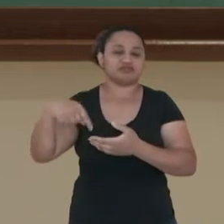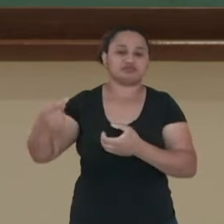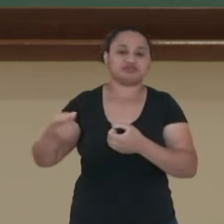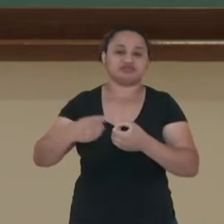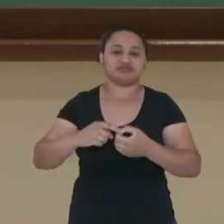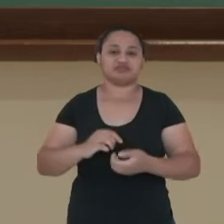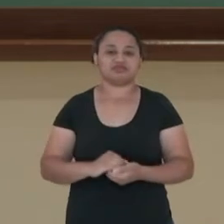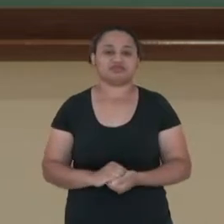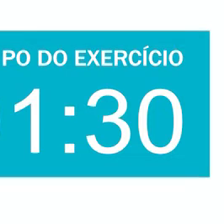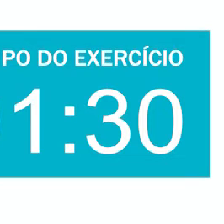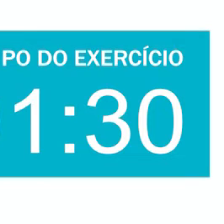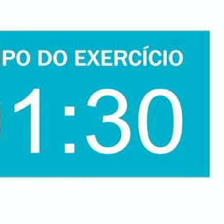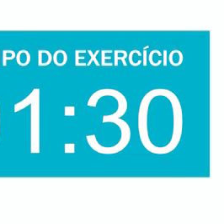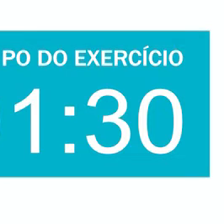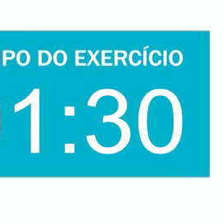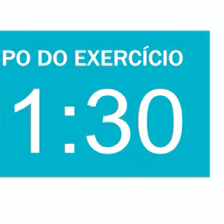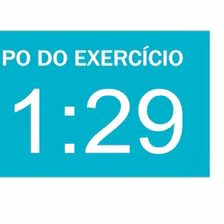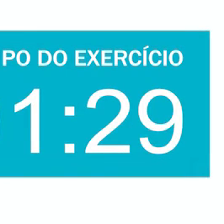retornamos.